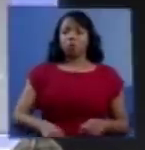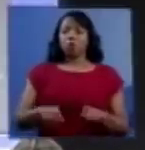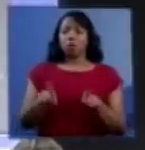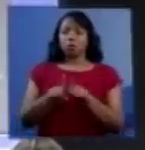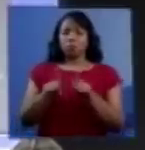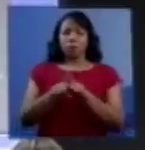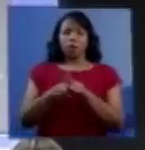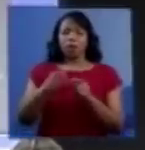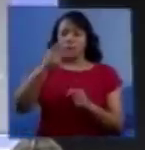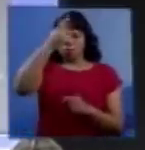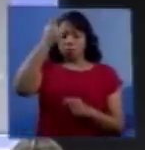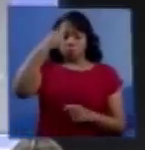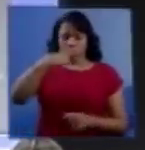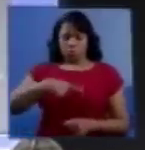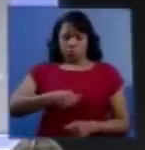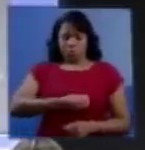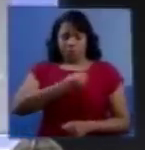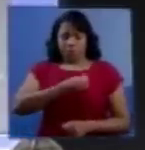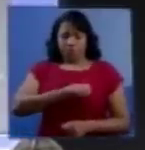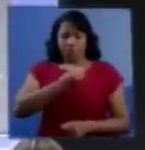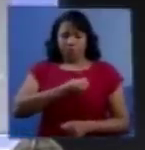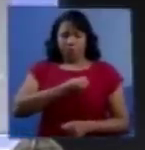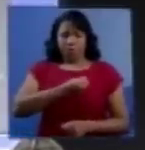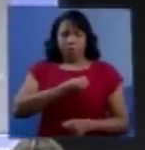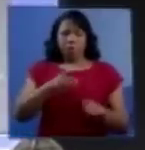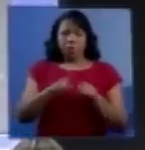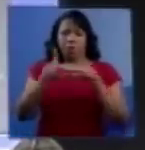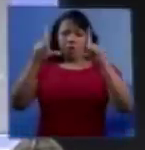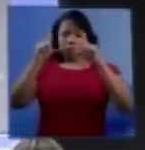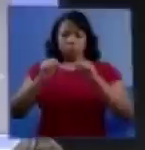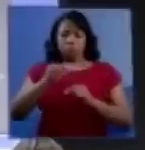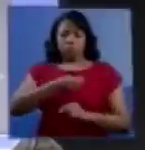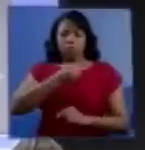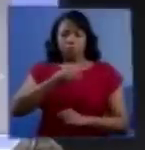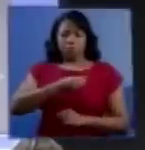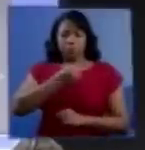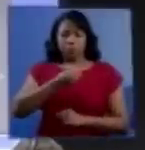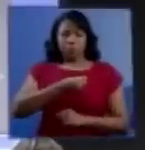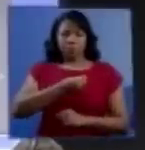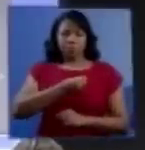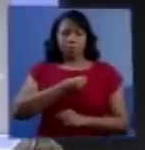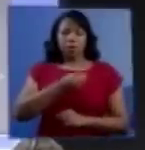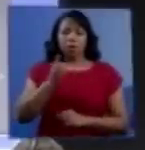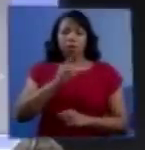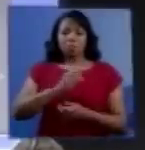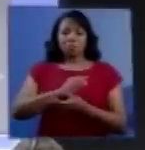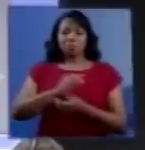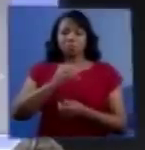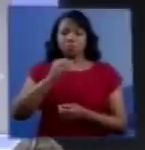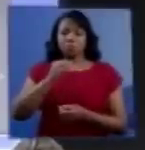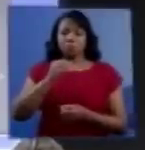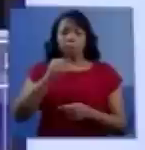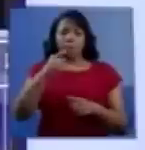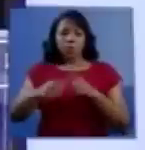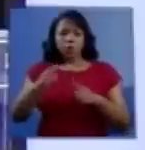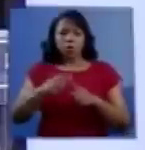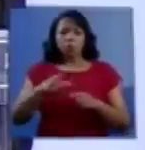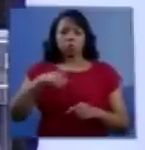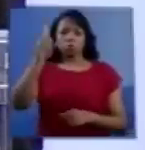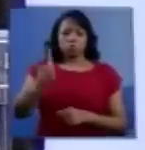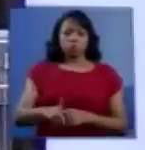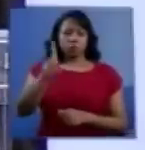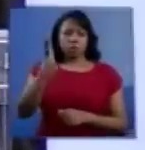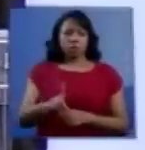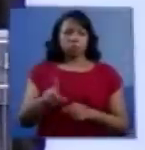um ser humano vivente e sua reduzida expectativa de vida não nega os seus direitos não